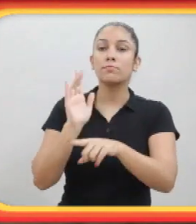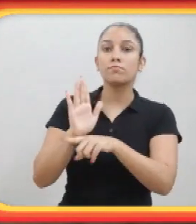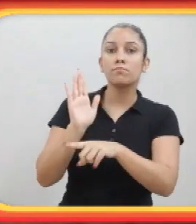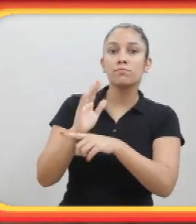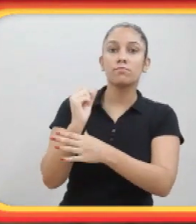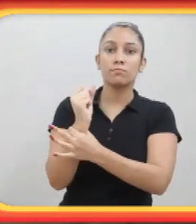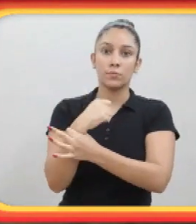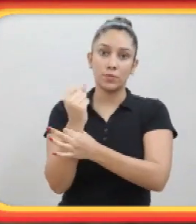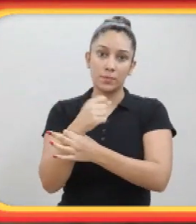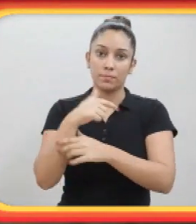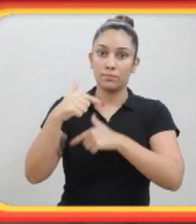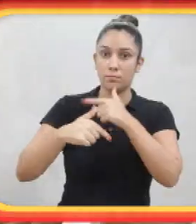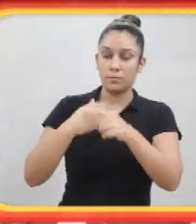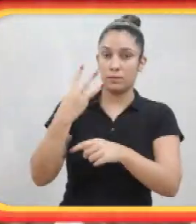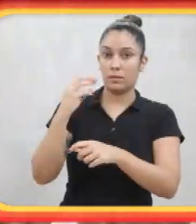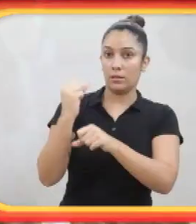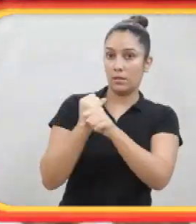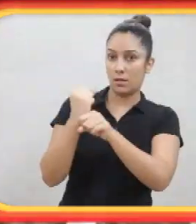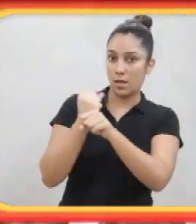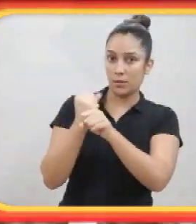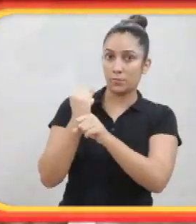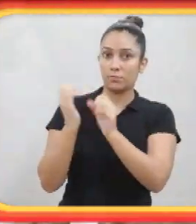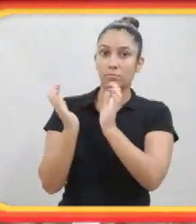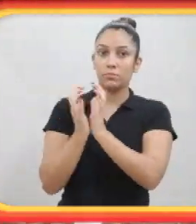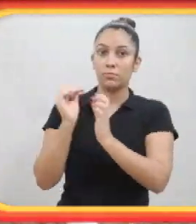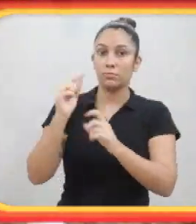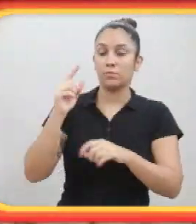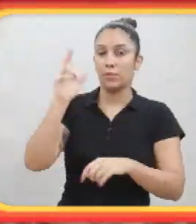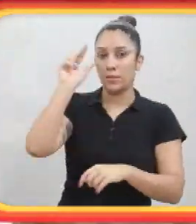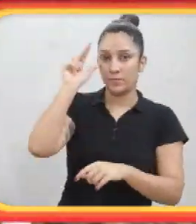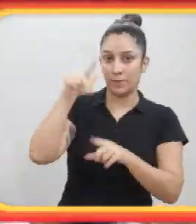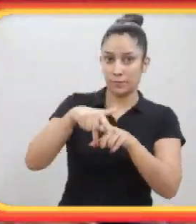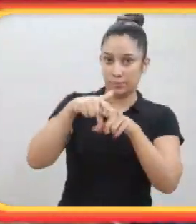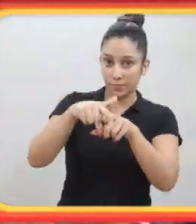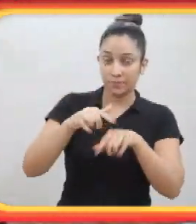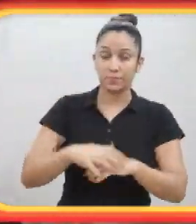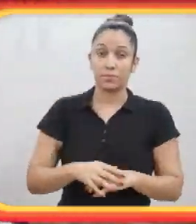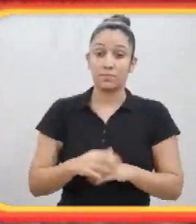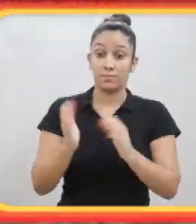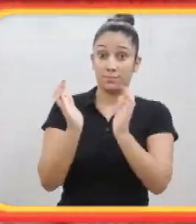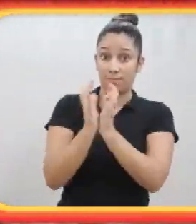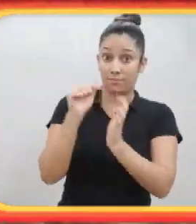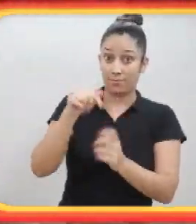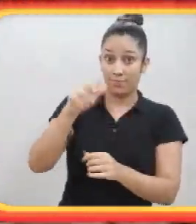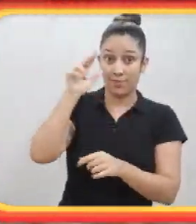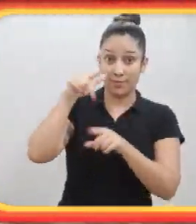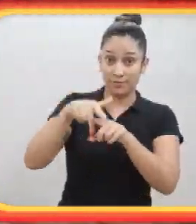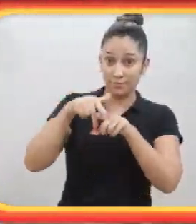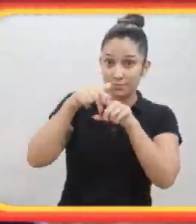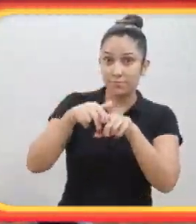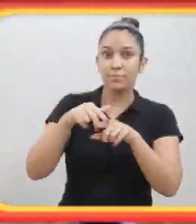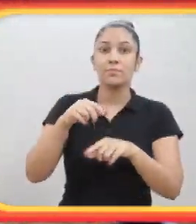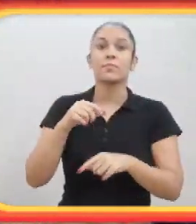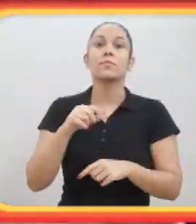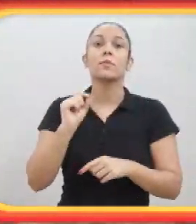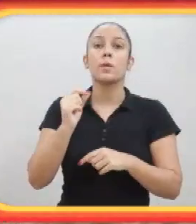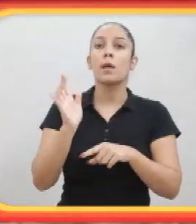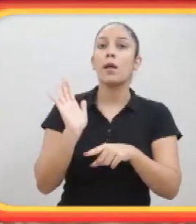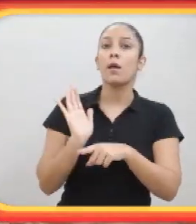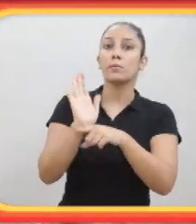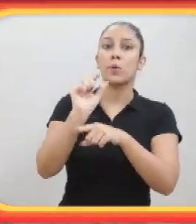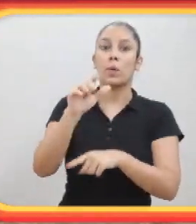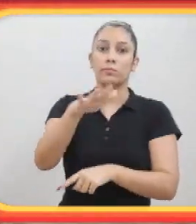sou psicomotricista, trabalho há 30 anos com ecoterapia. A ecoterapia, ela tem